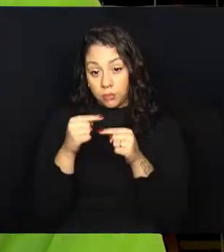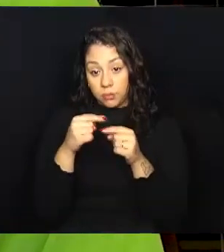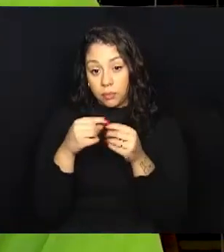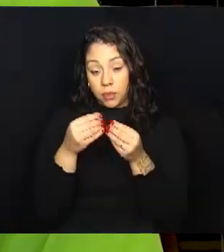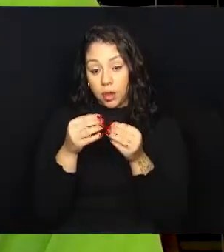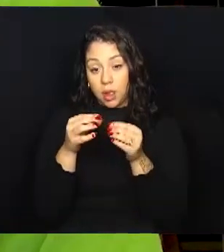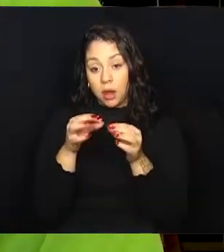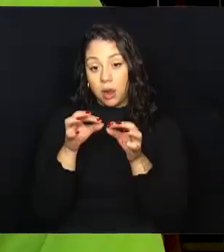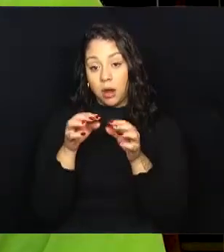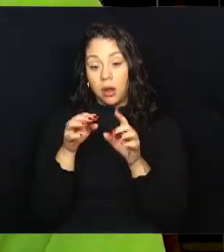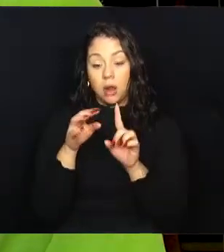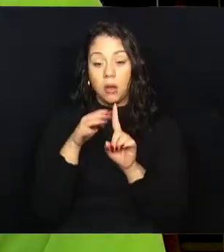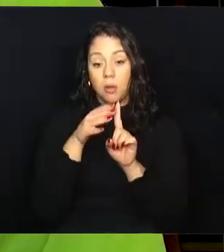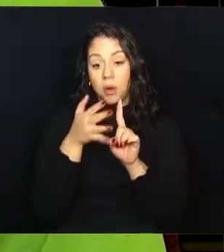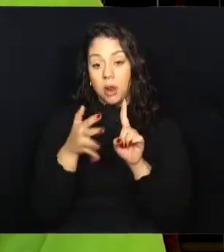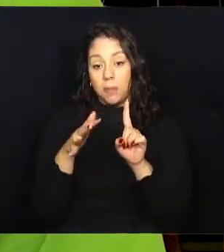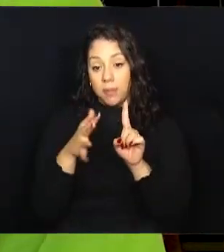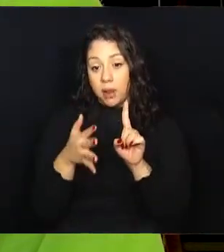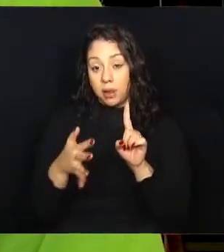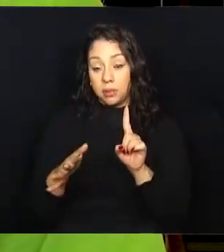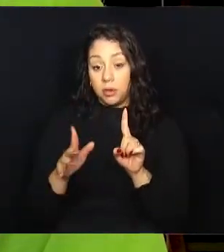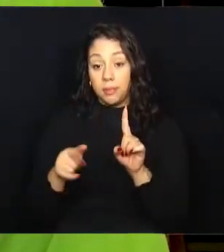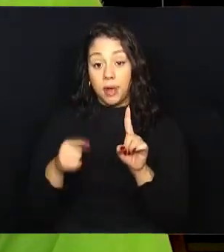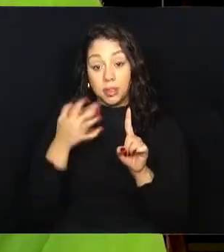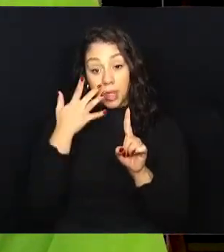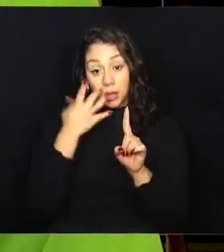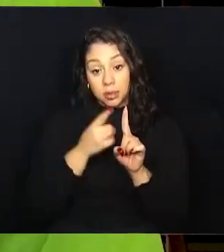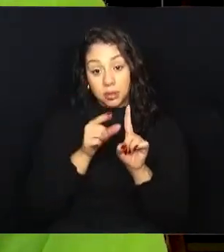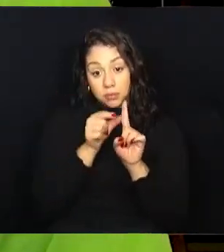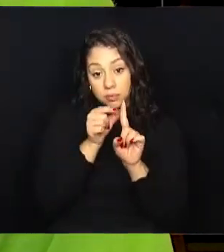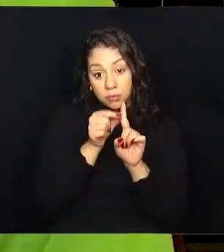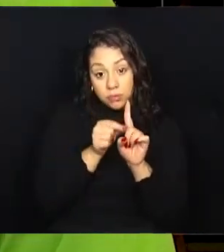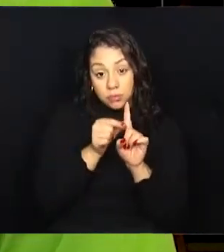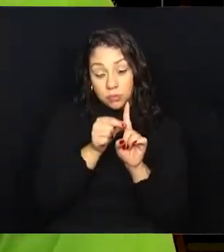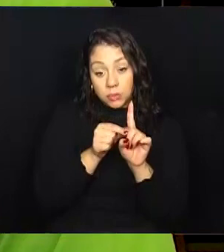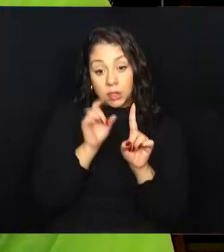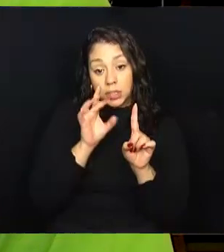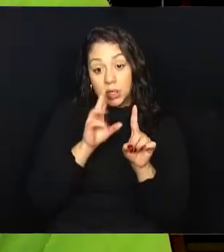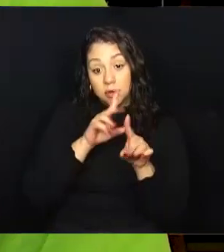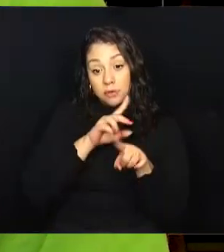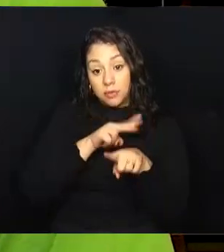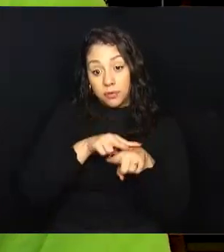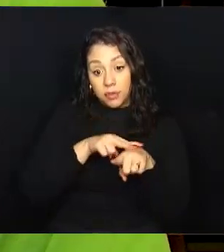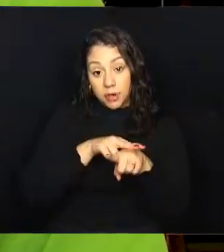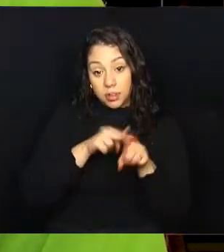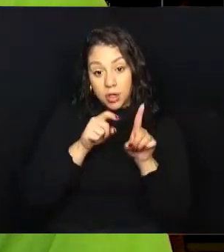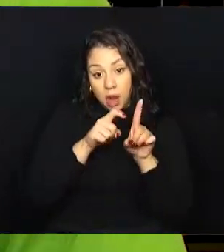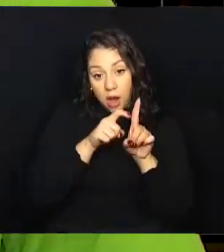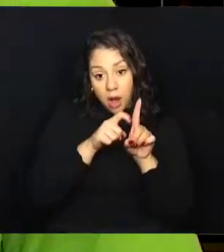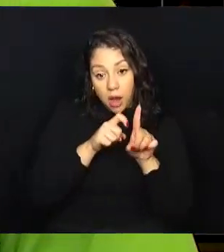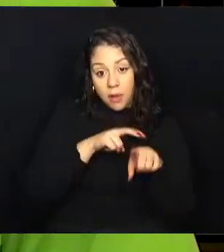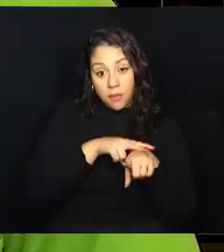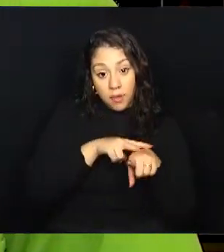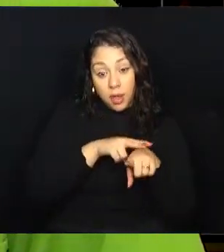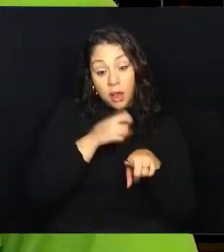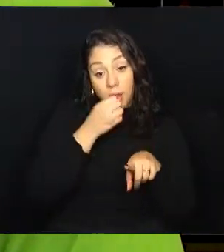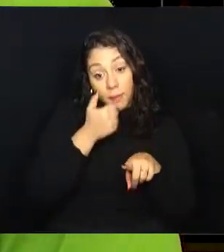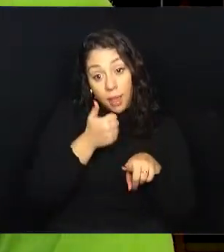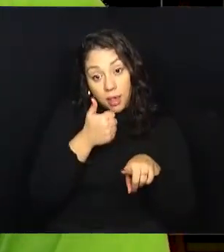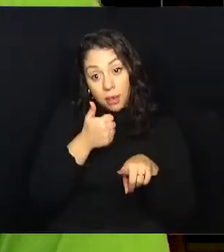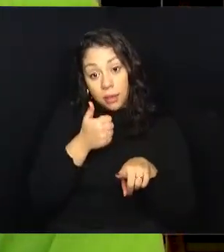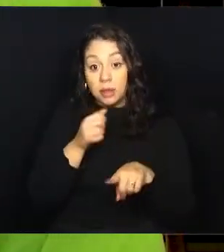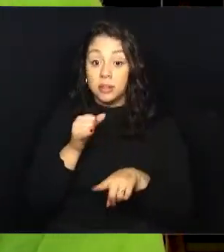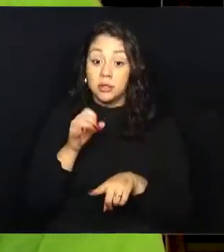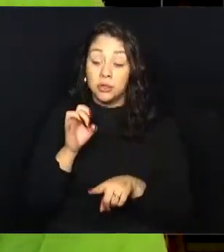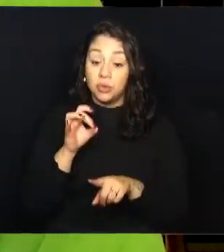com folhas menores, é cair. Mas aí é ficar atento ao caulezinho dela. Se o caule estiver verdinho ainda, você passar a unha e ele estiver verdinho,